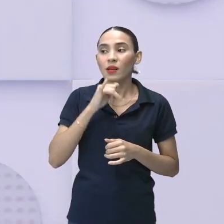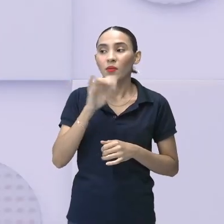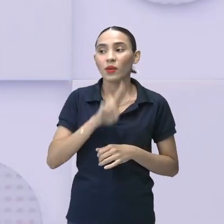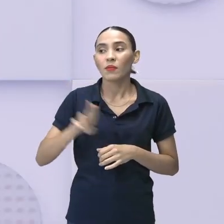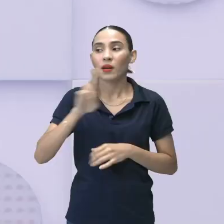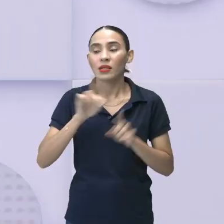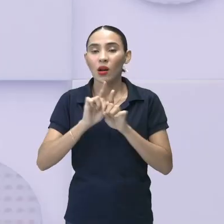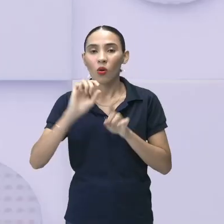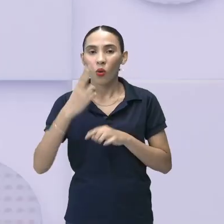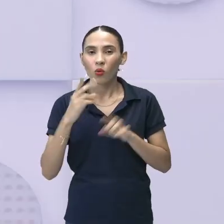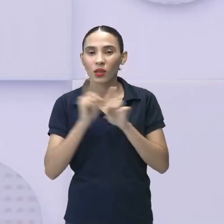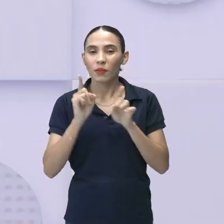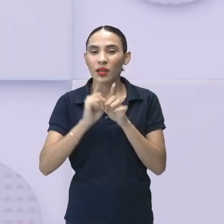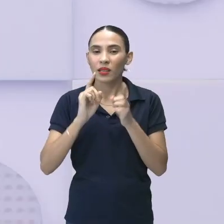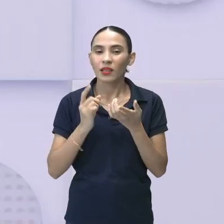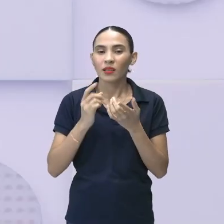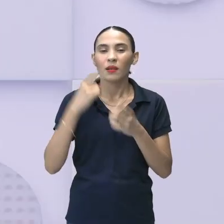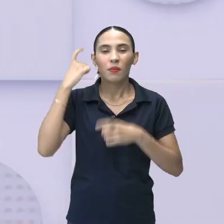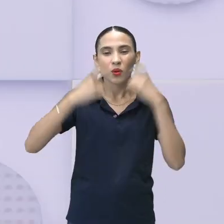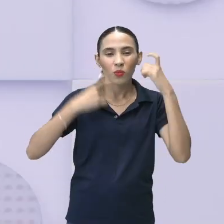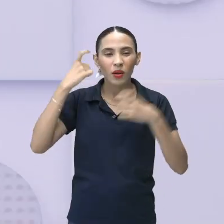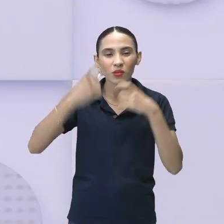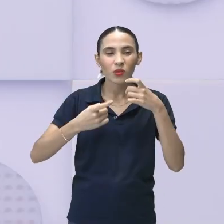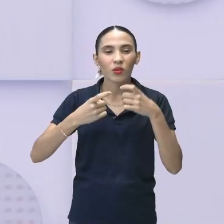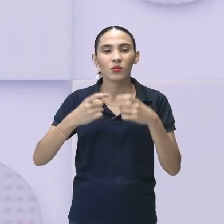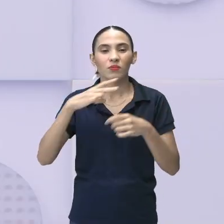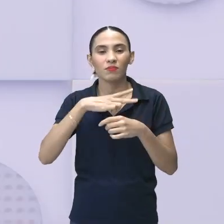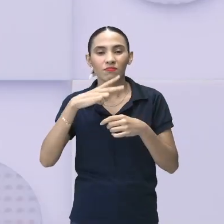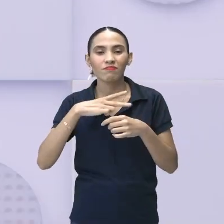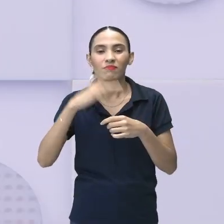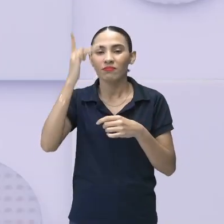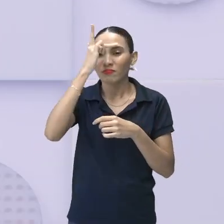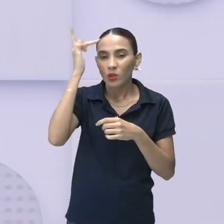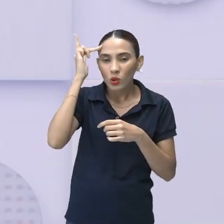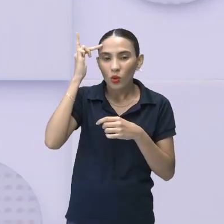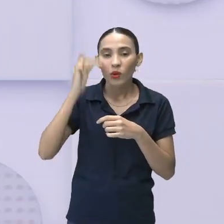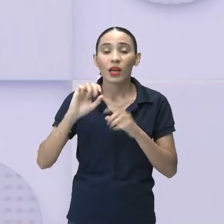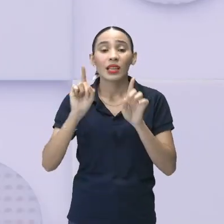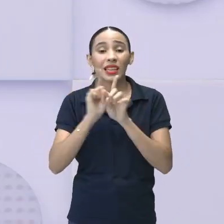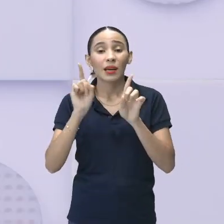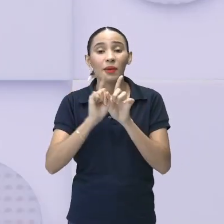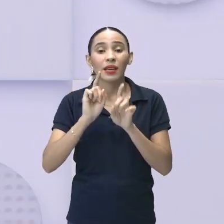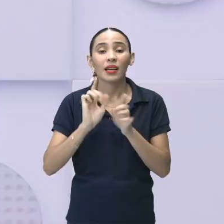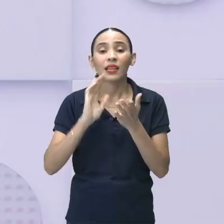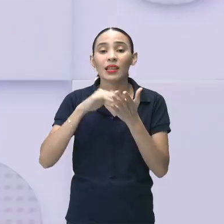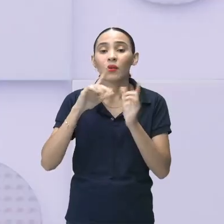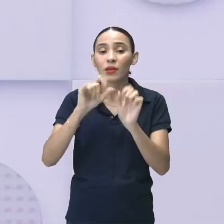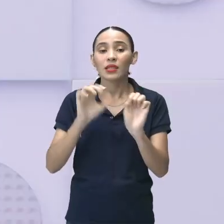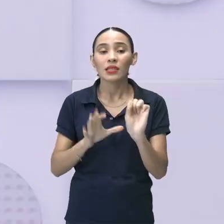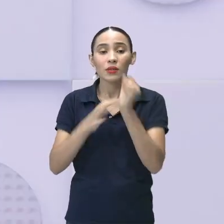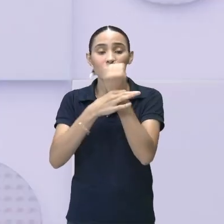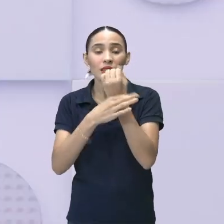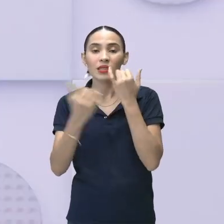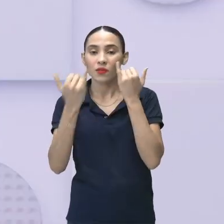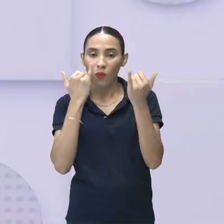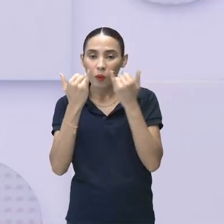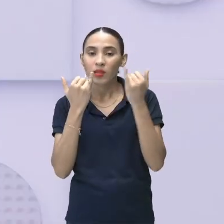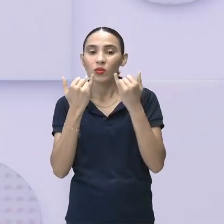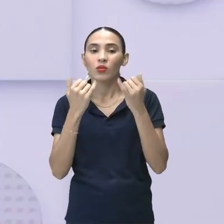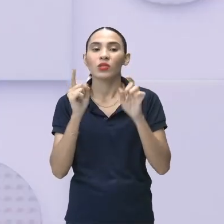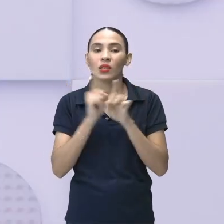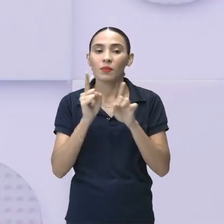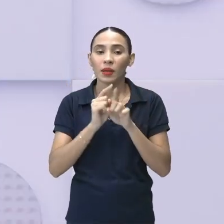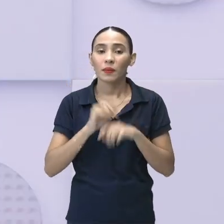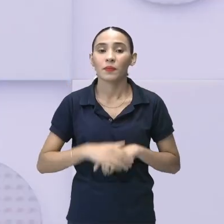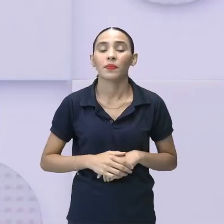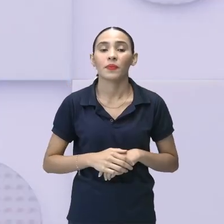aqui, gente, um outro ponto que é muito interessante é que quando a gente para pensar em bioética, devemos também pensar na